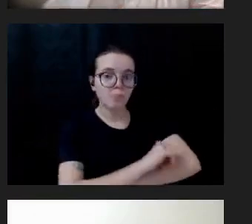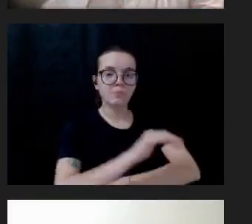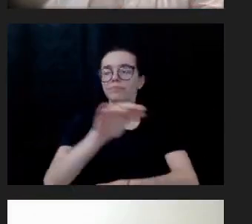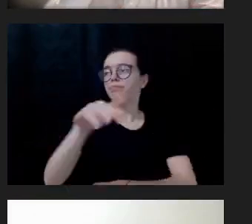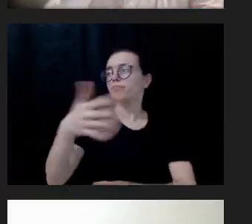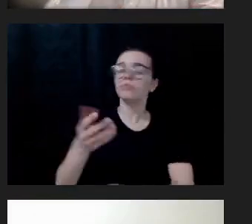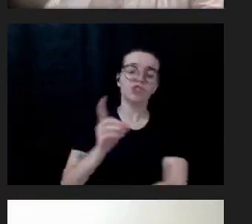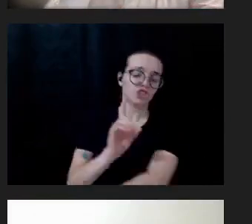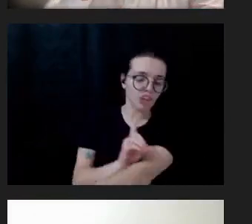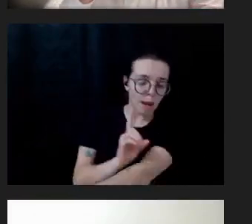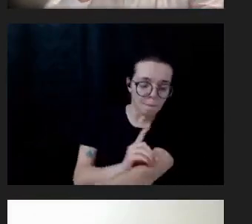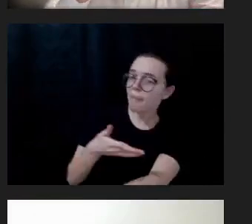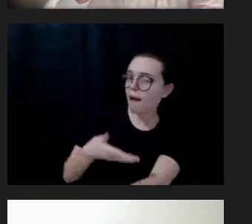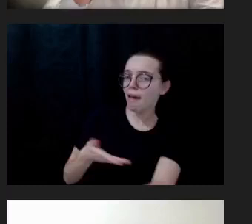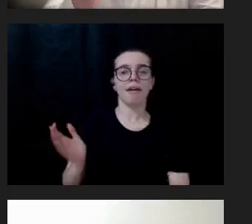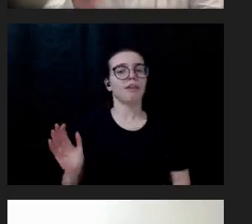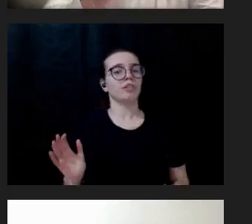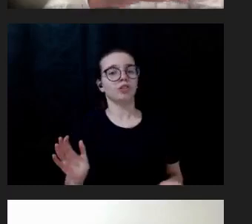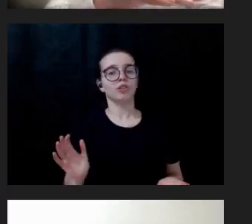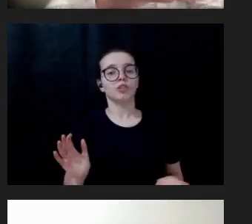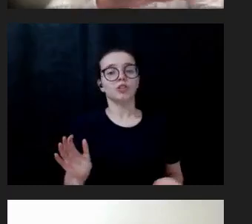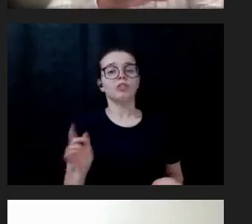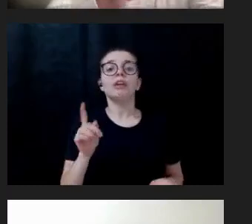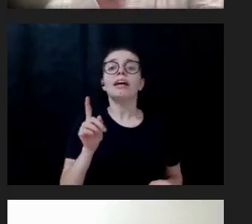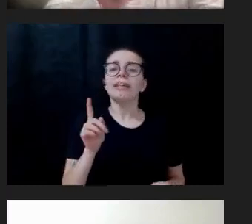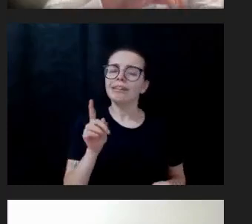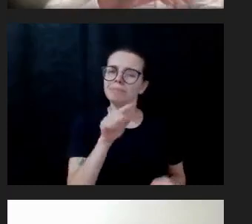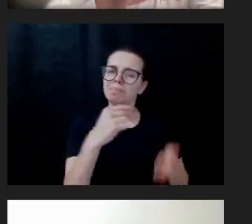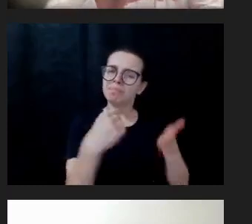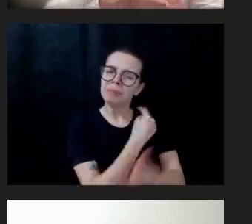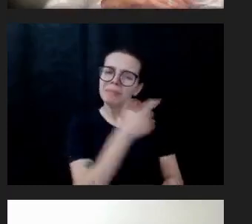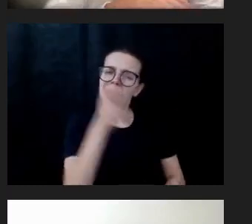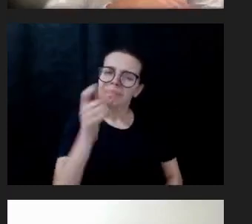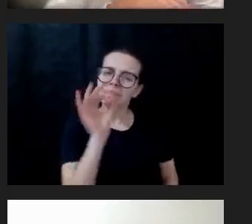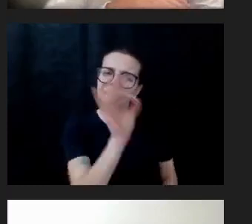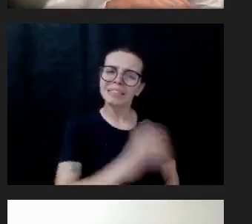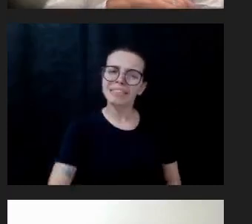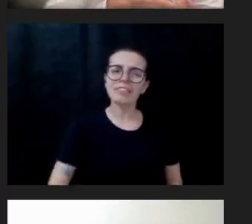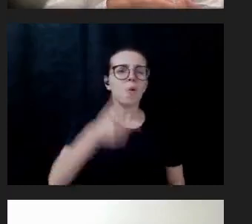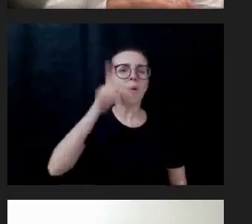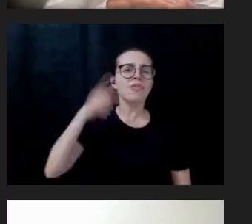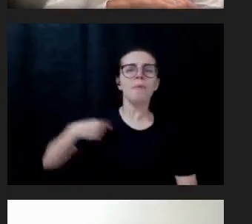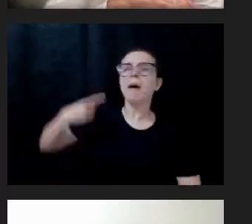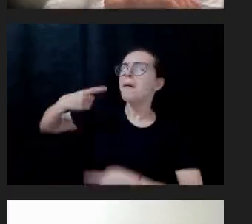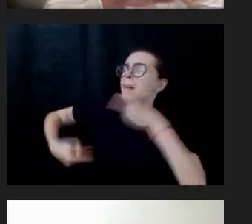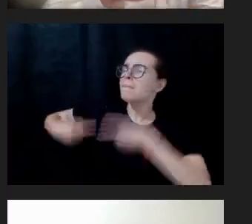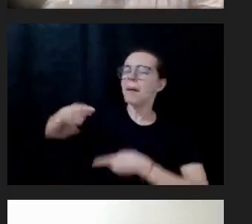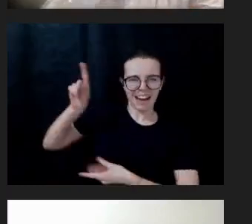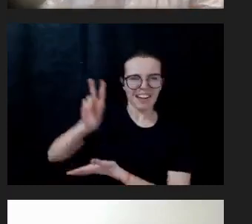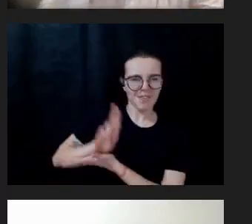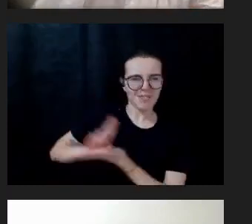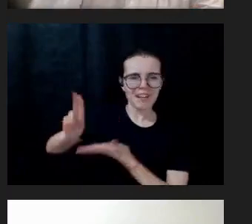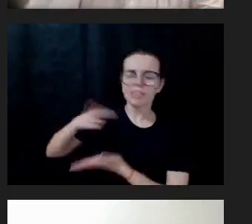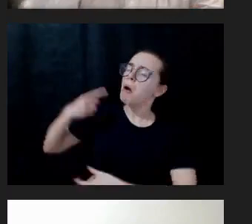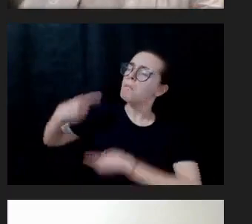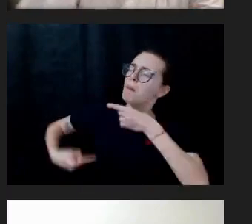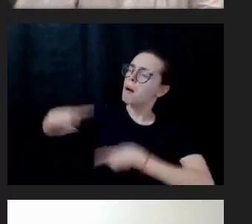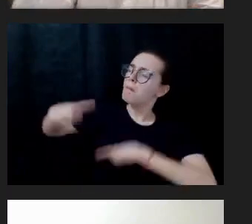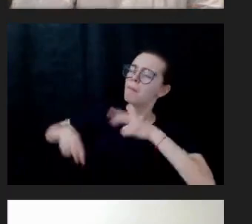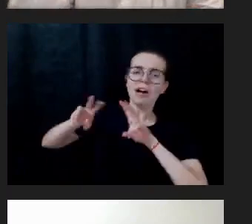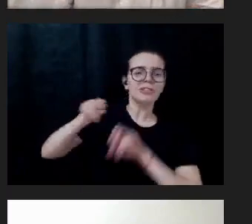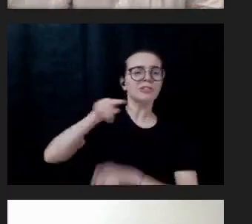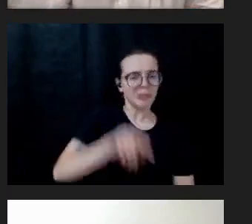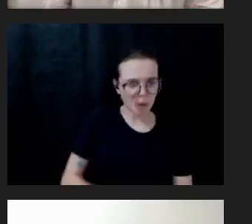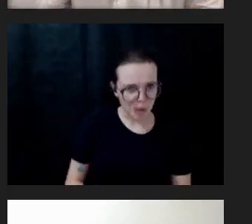gente sabe, coincidência, essa pergunta é muito boa. Ontem a gente discutiu isso lá na universidade. Tem o